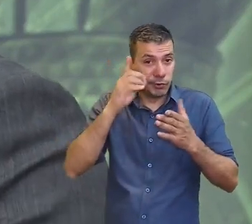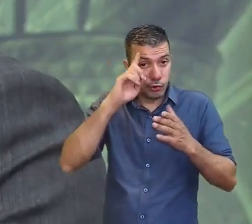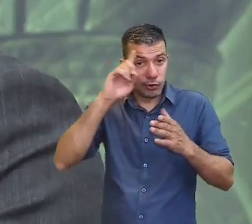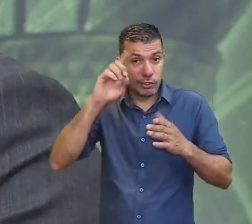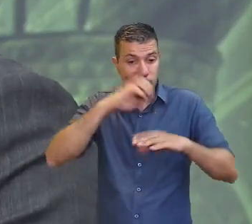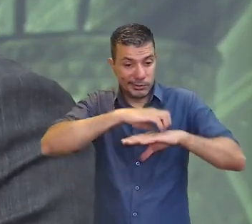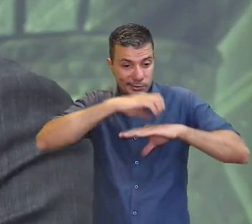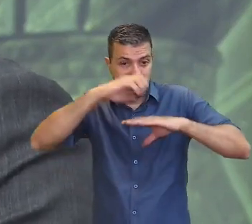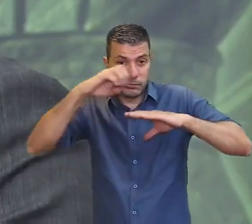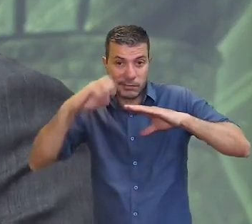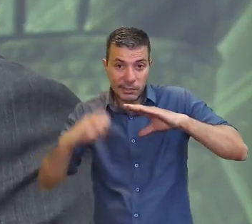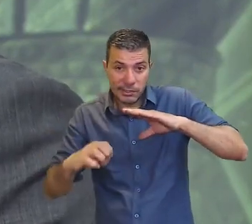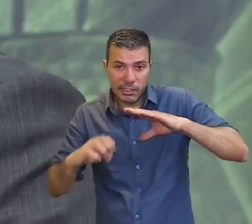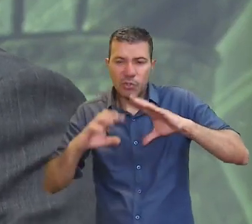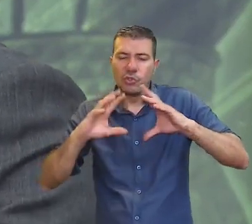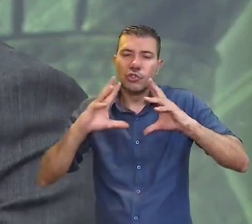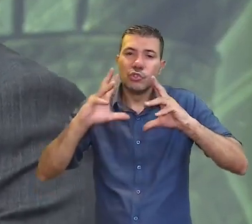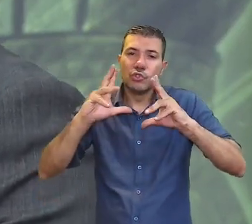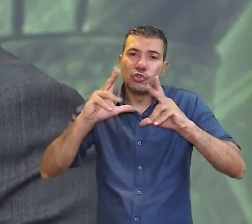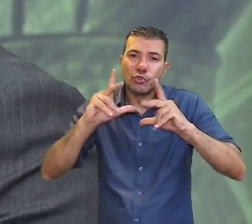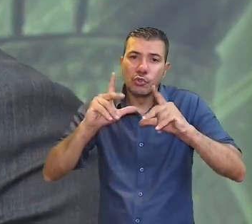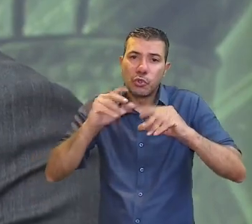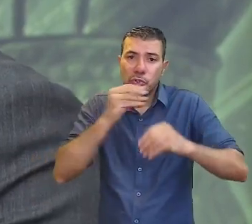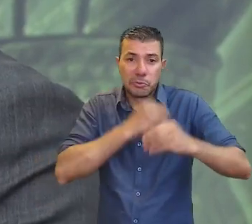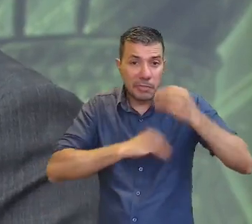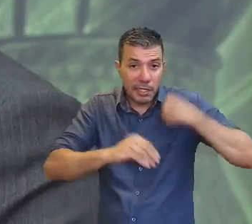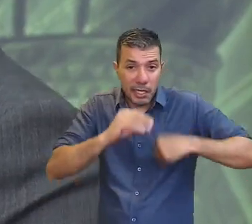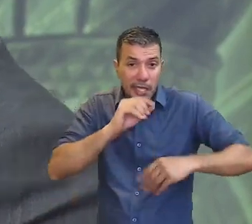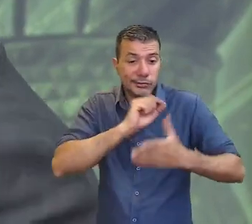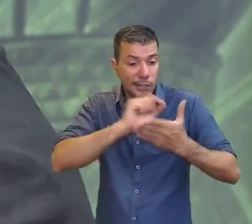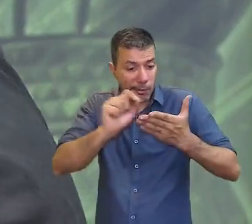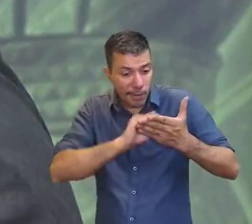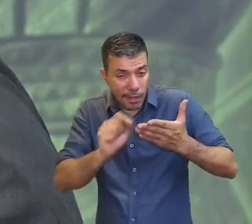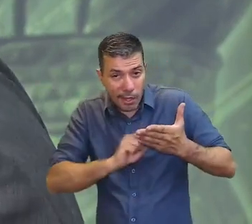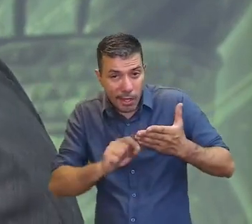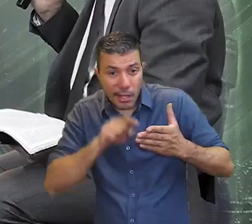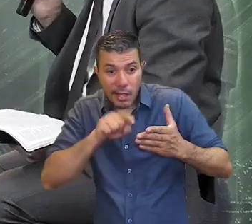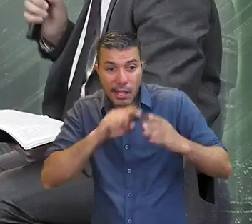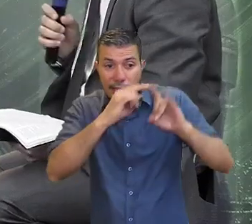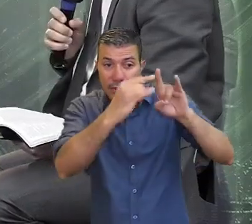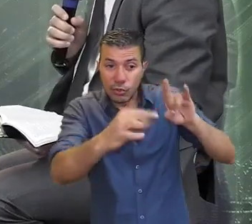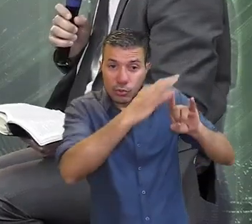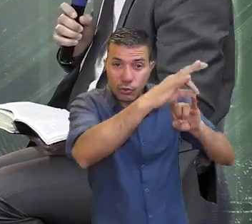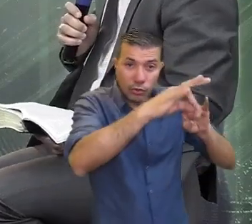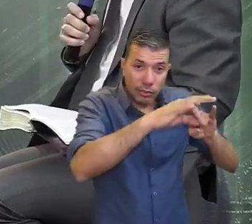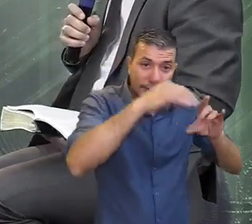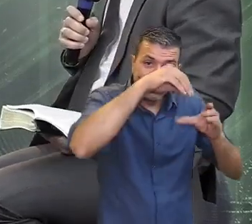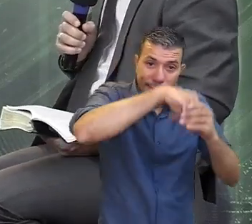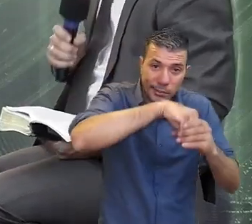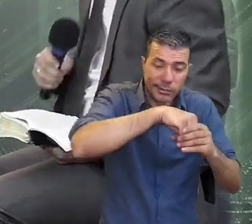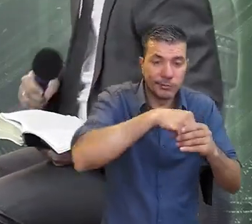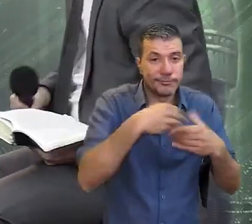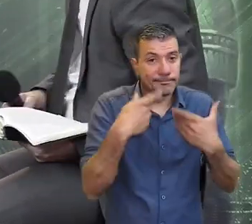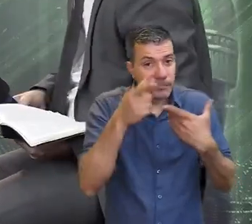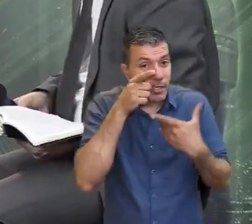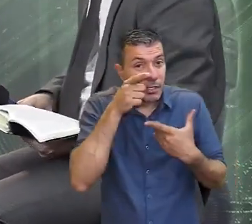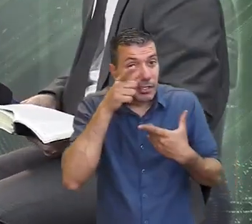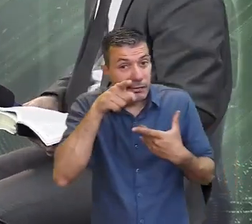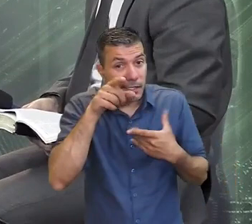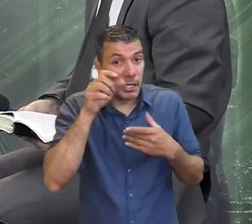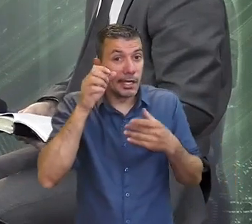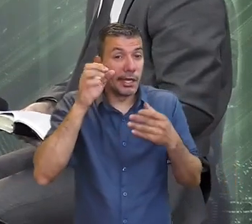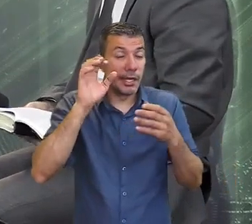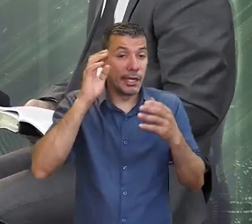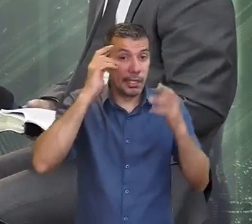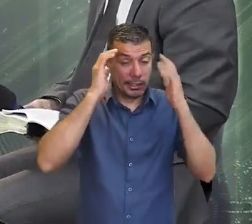purificação de todos os pecados que ali estavam registrados dentro do santuário. Ok, pastor, você também que está nos assistindo, você precisa entender